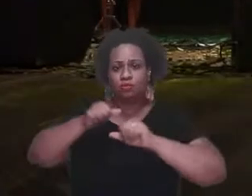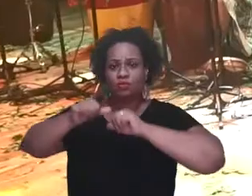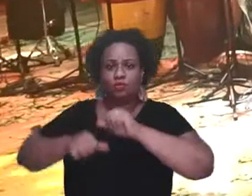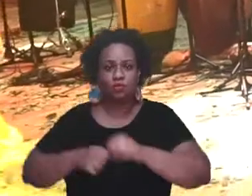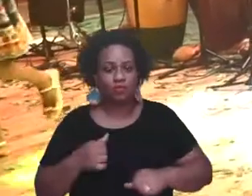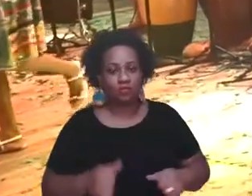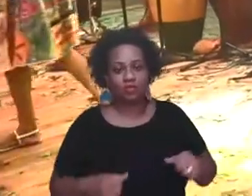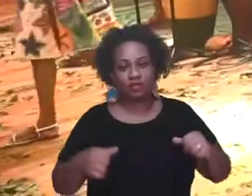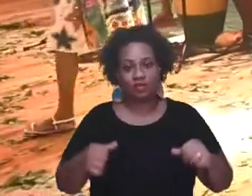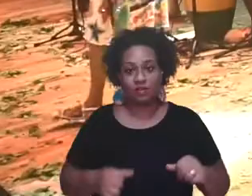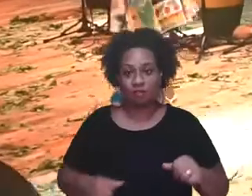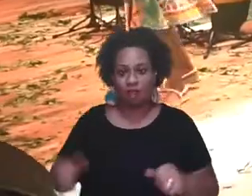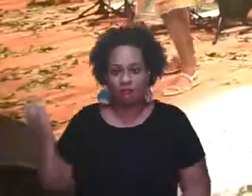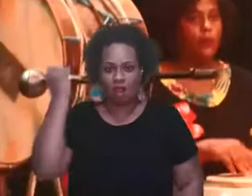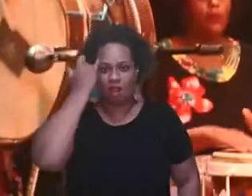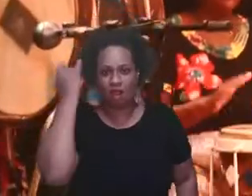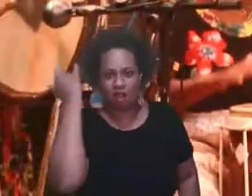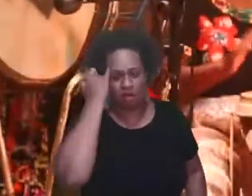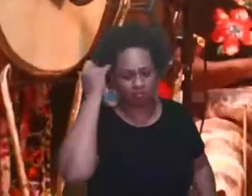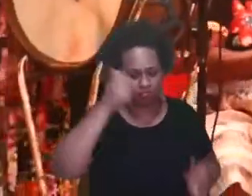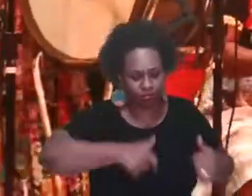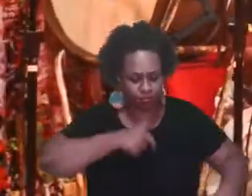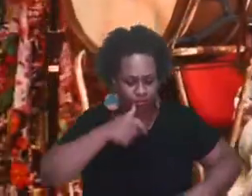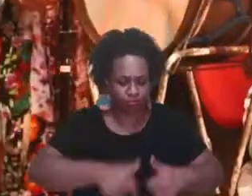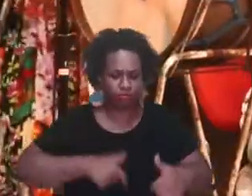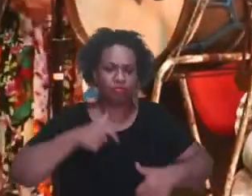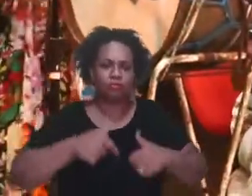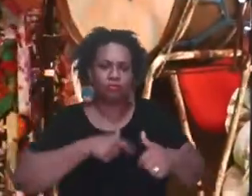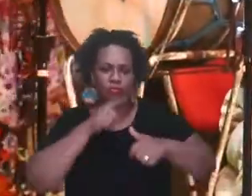É parece outra Maria Maria